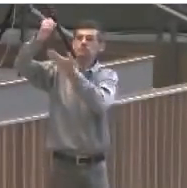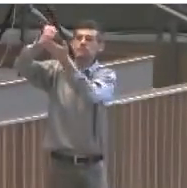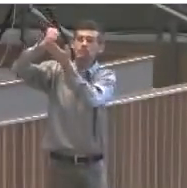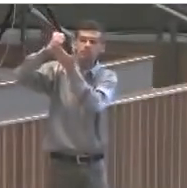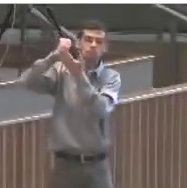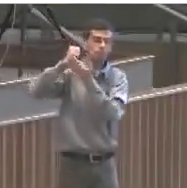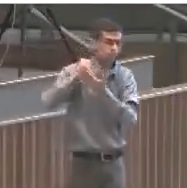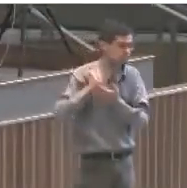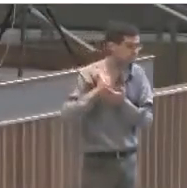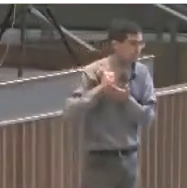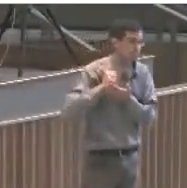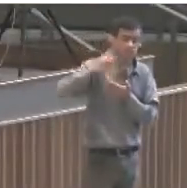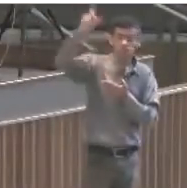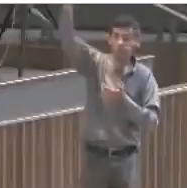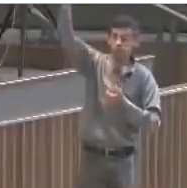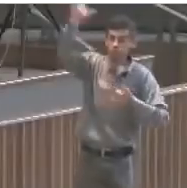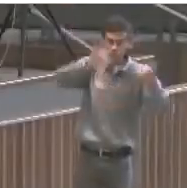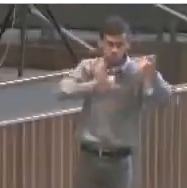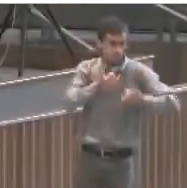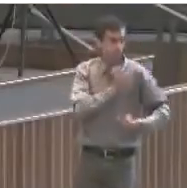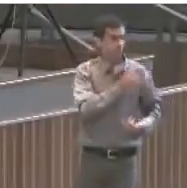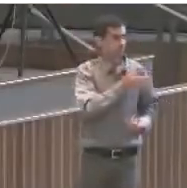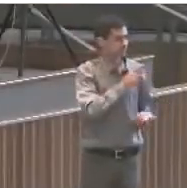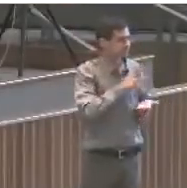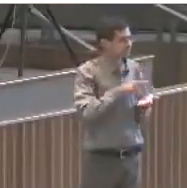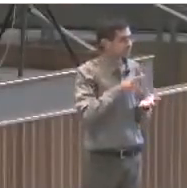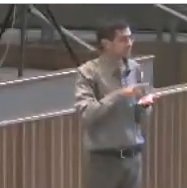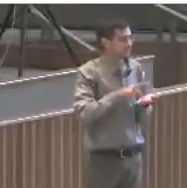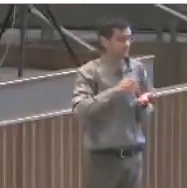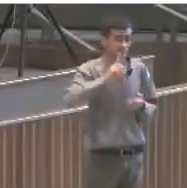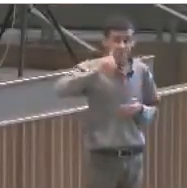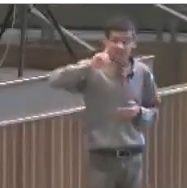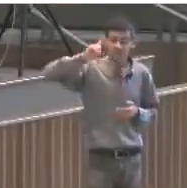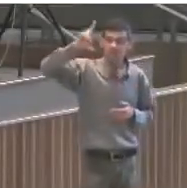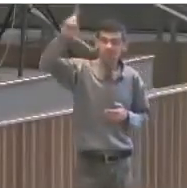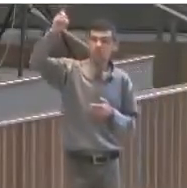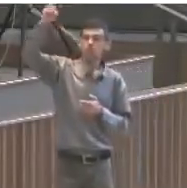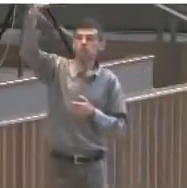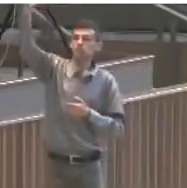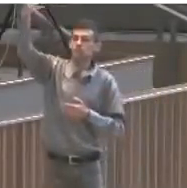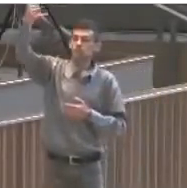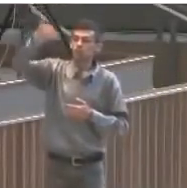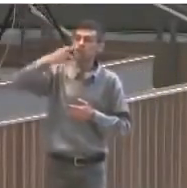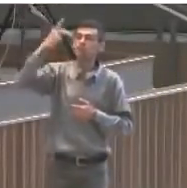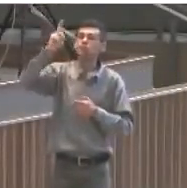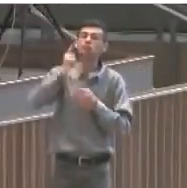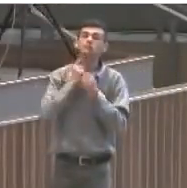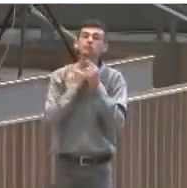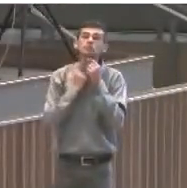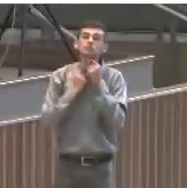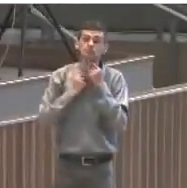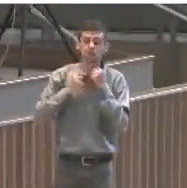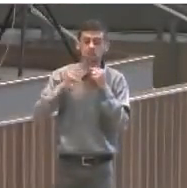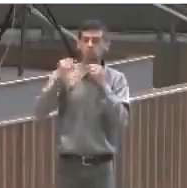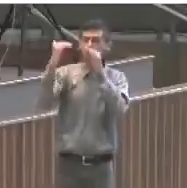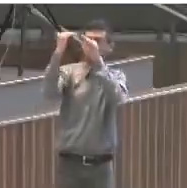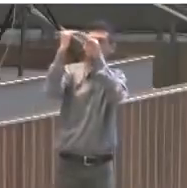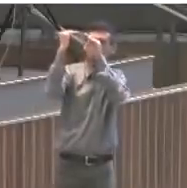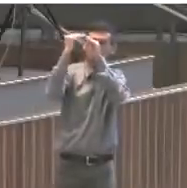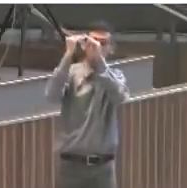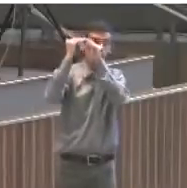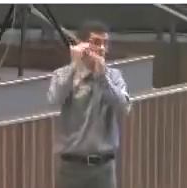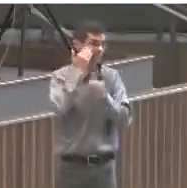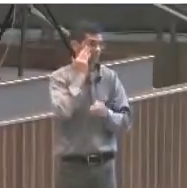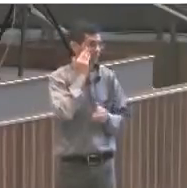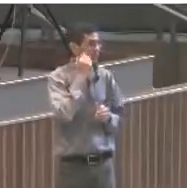que deus falha o seu coração que deus já comuniquei o querer dele a vontade dele é o princípio da